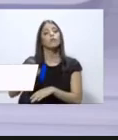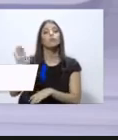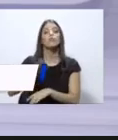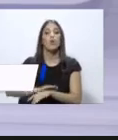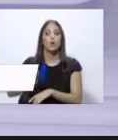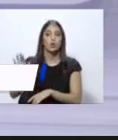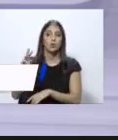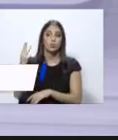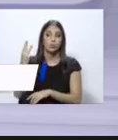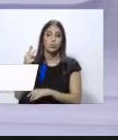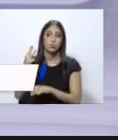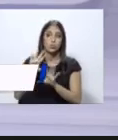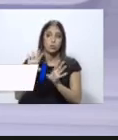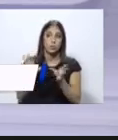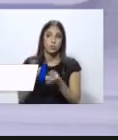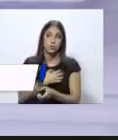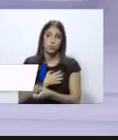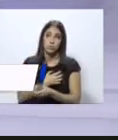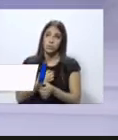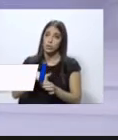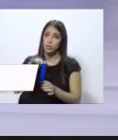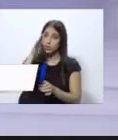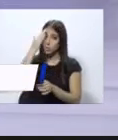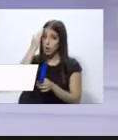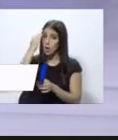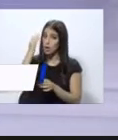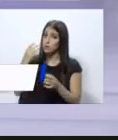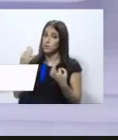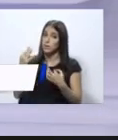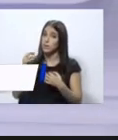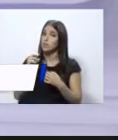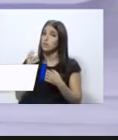fora dos três grandes, e eu acho que mesmo incluindo dois grandes